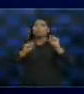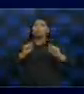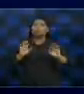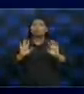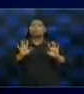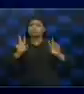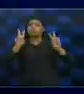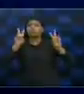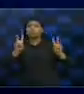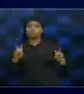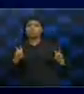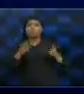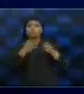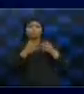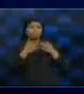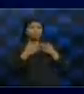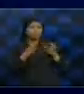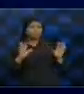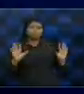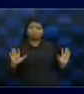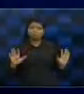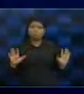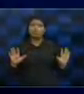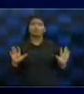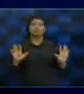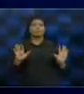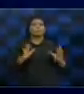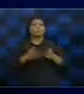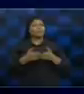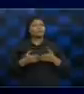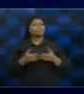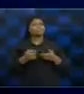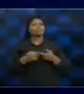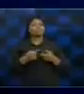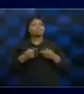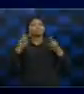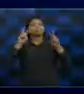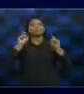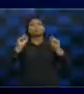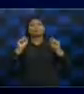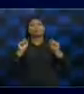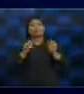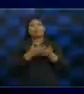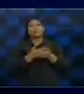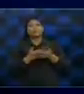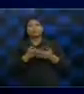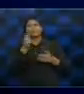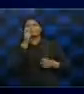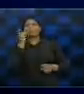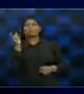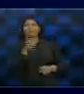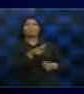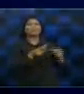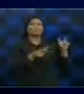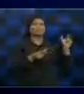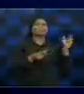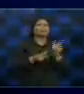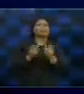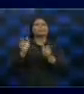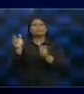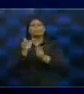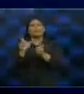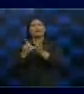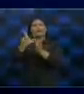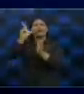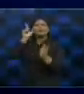em função, por favor, muito obrigado, em função do início de ofensas que foram feitas no bloco